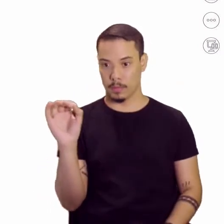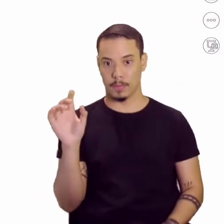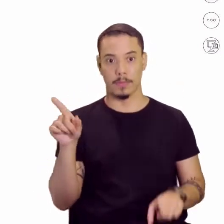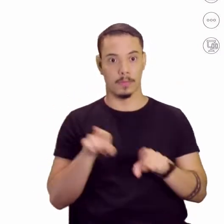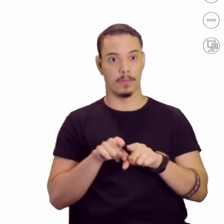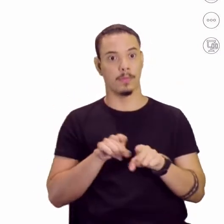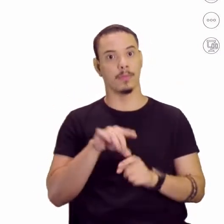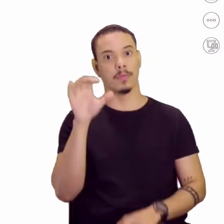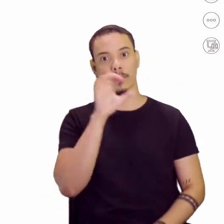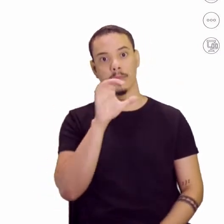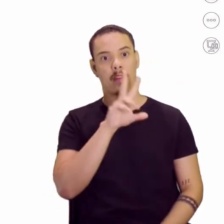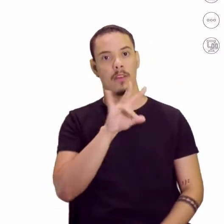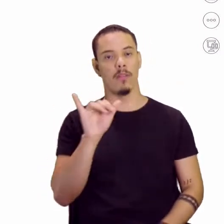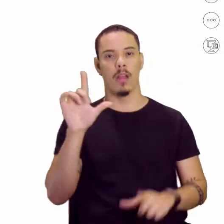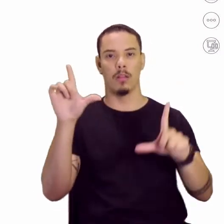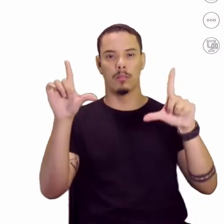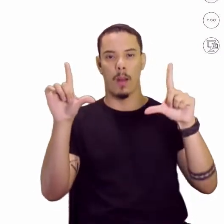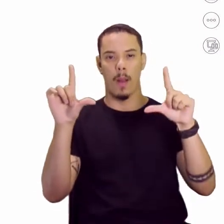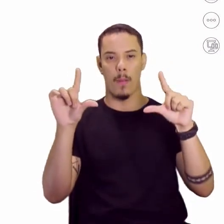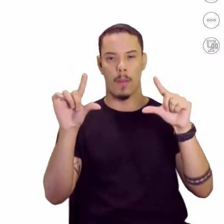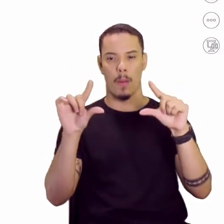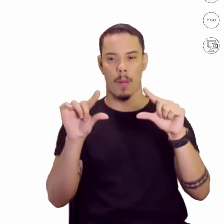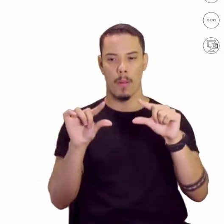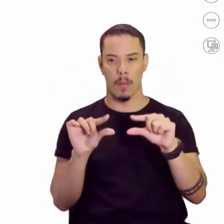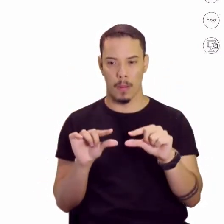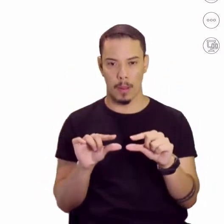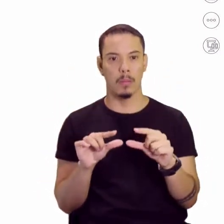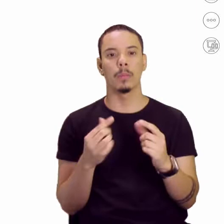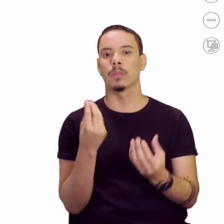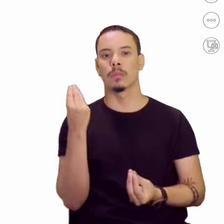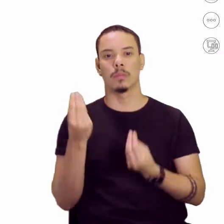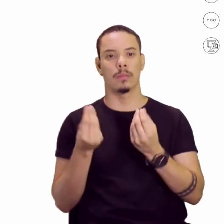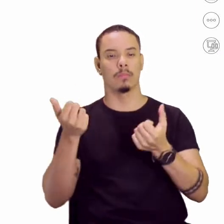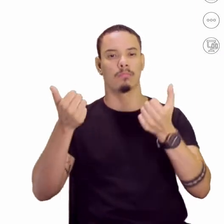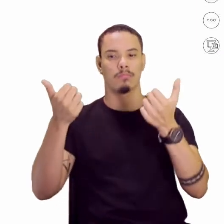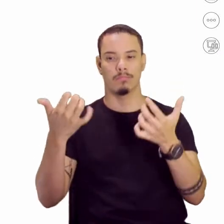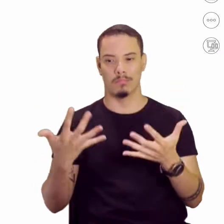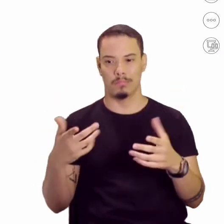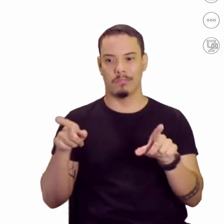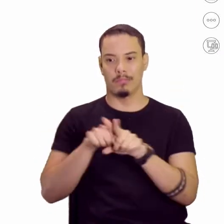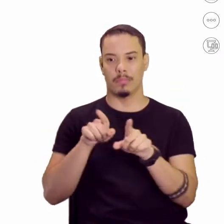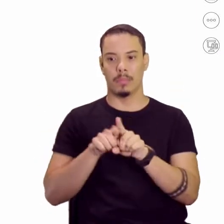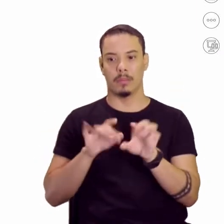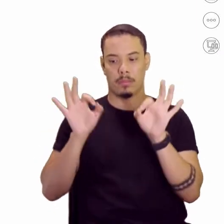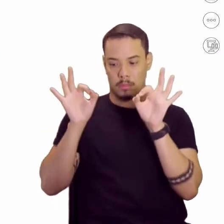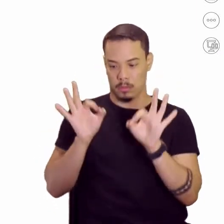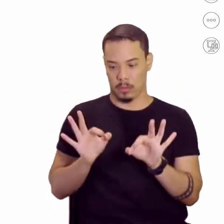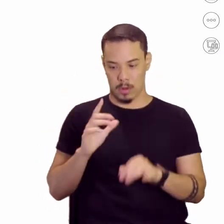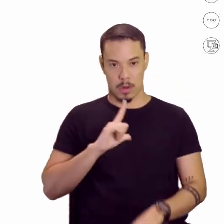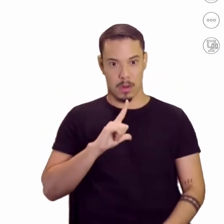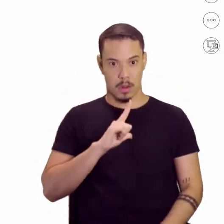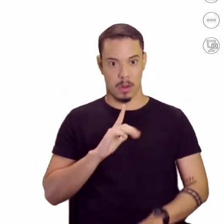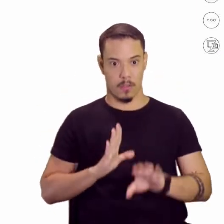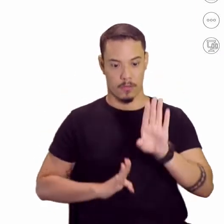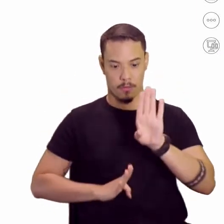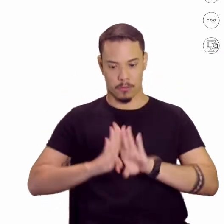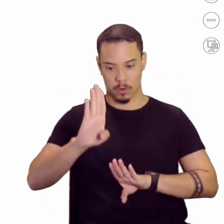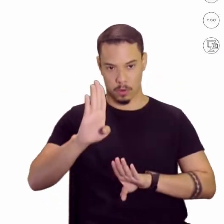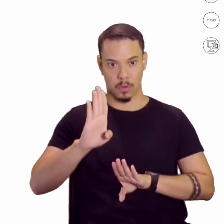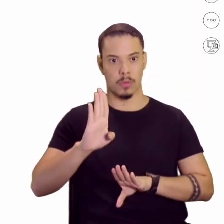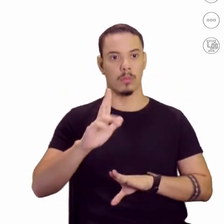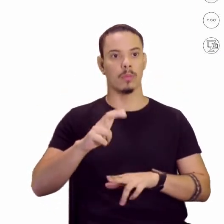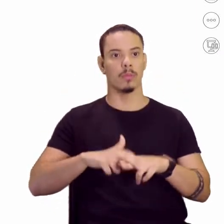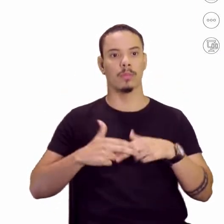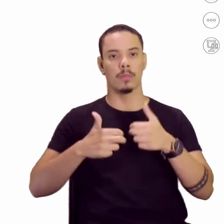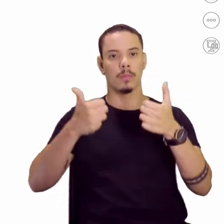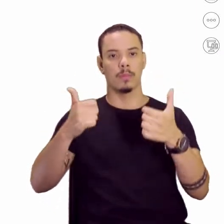ela vai diminuindo aqui, verticalmente falando, certo? A gente está falando aqui de vertical, então vou colocar